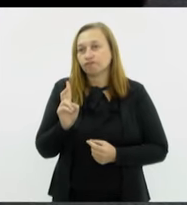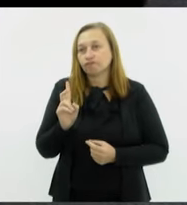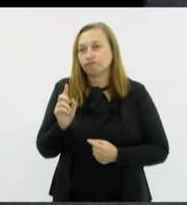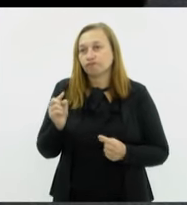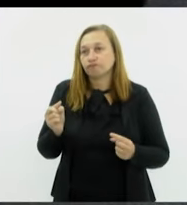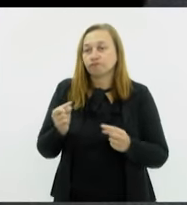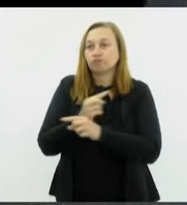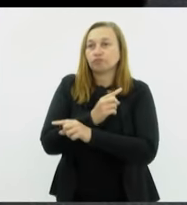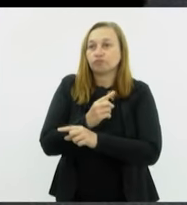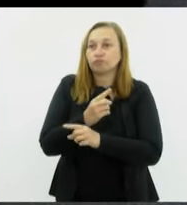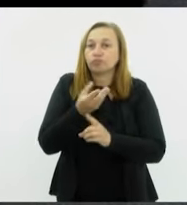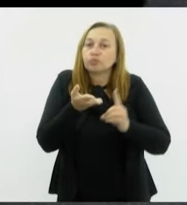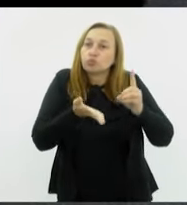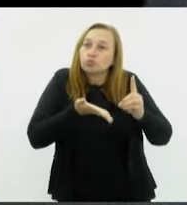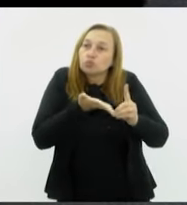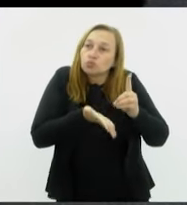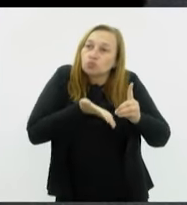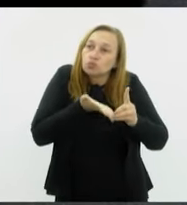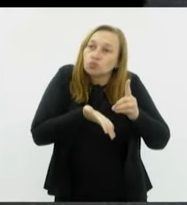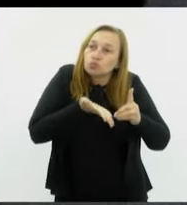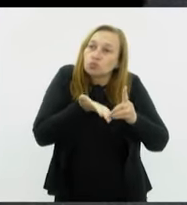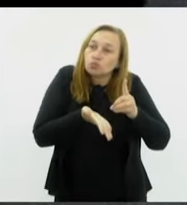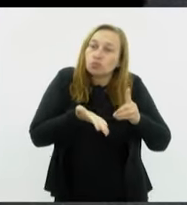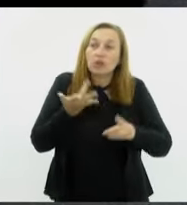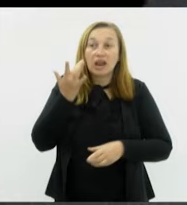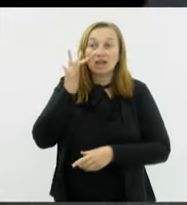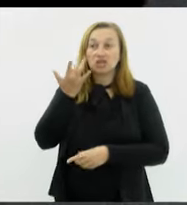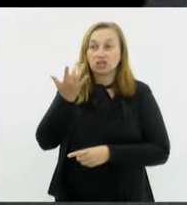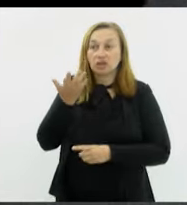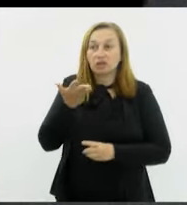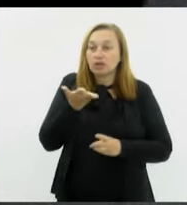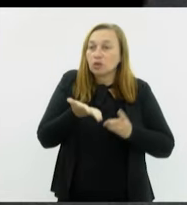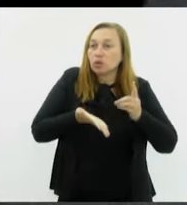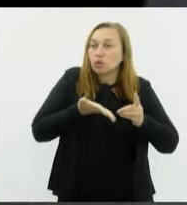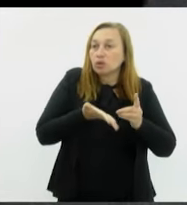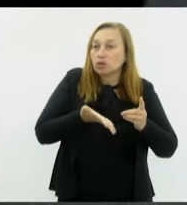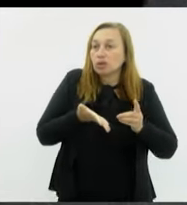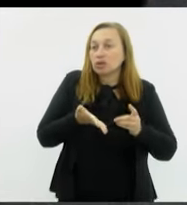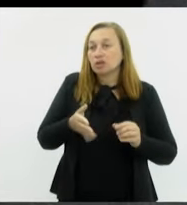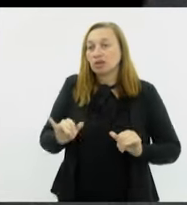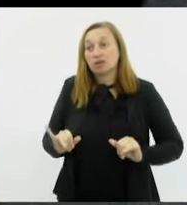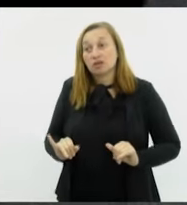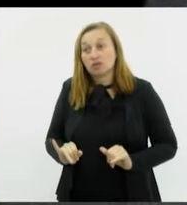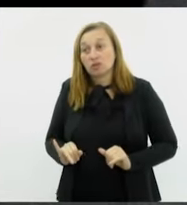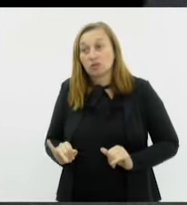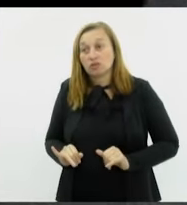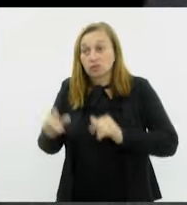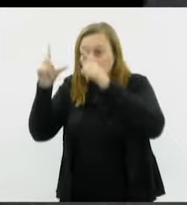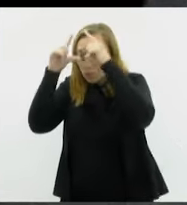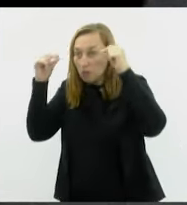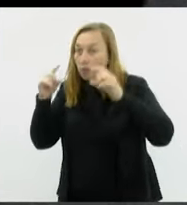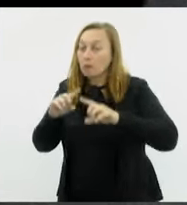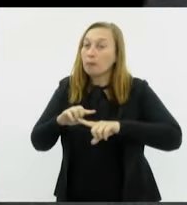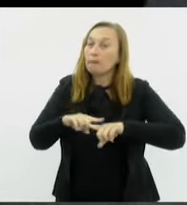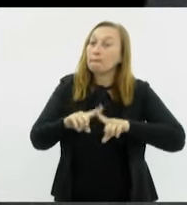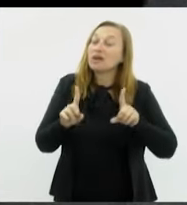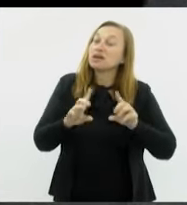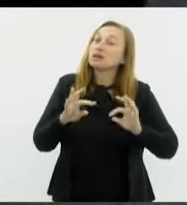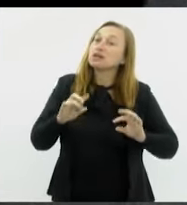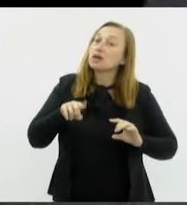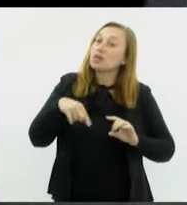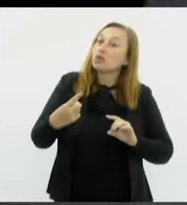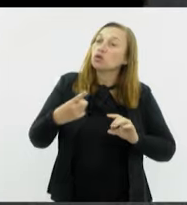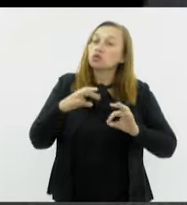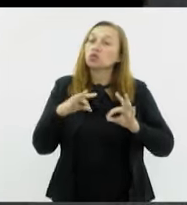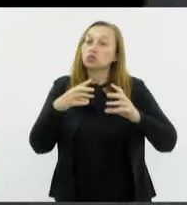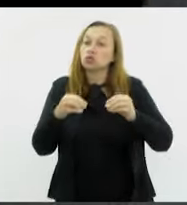as doulas, que ela achava que o reforço das doulas podia enfraquecer o lado das enfermeiras, mas depois tudo foi esclarecido, a gente